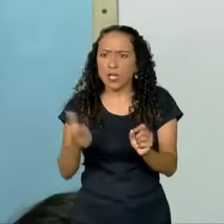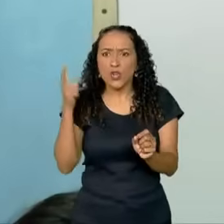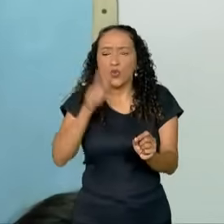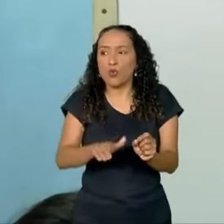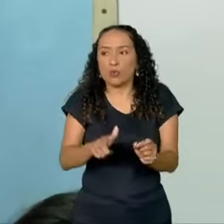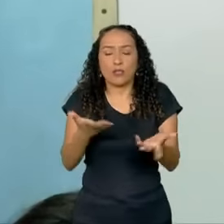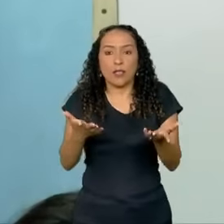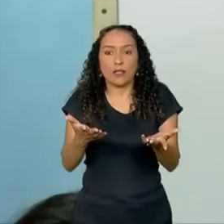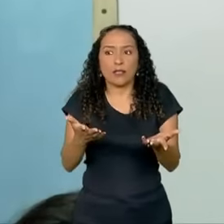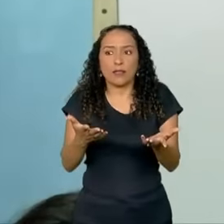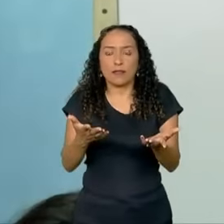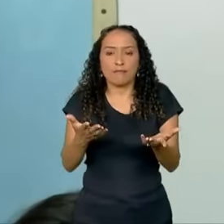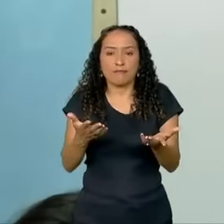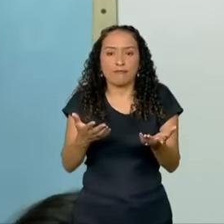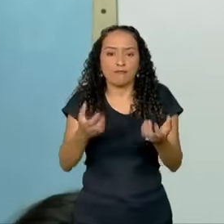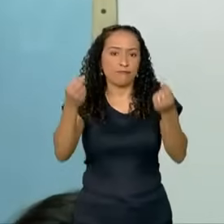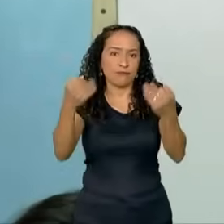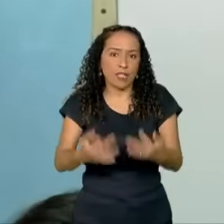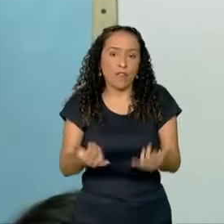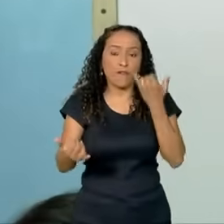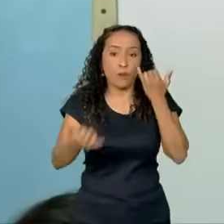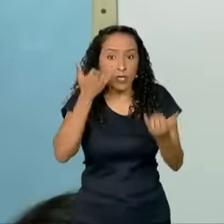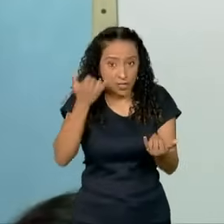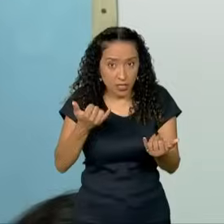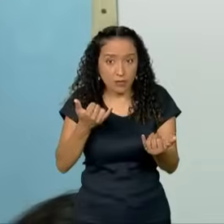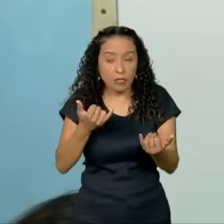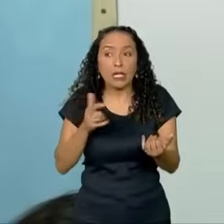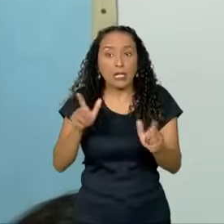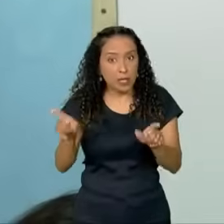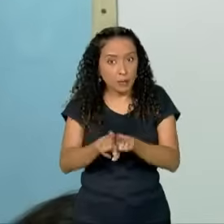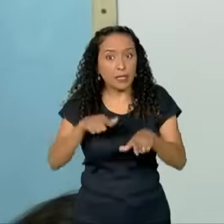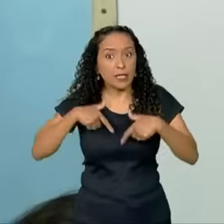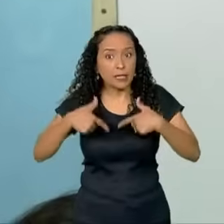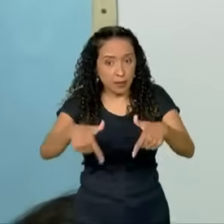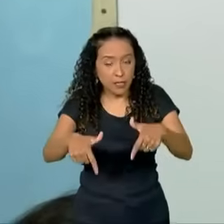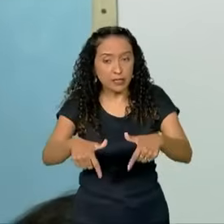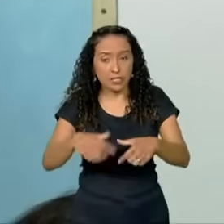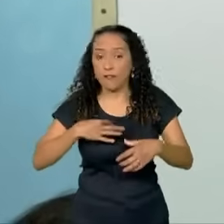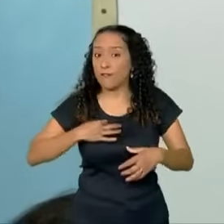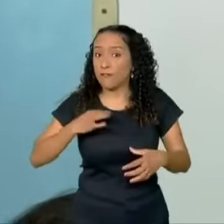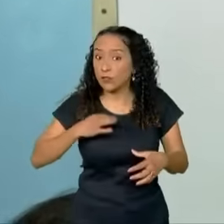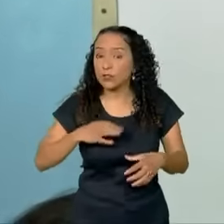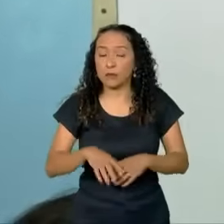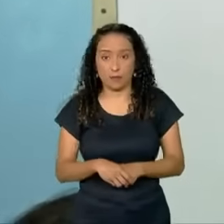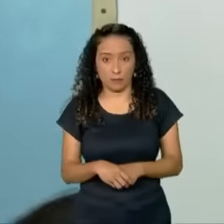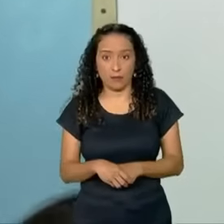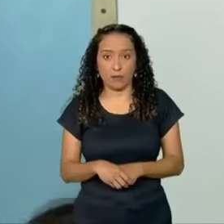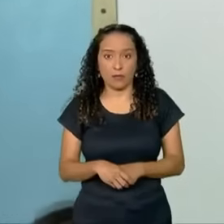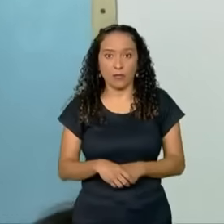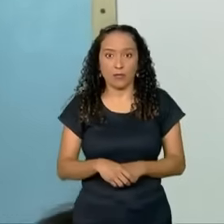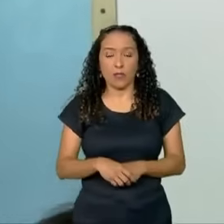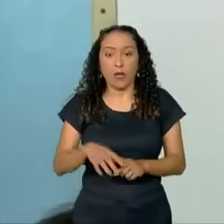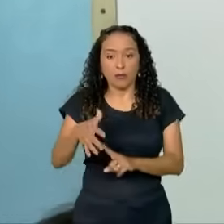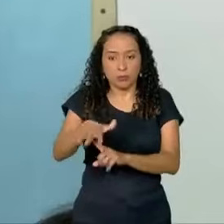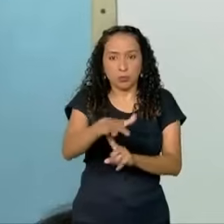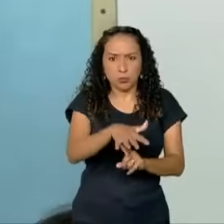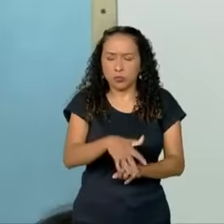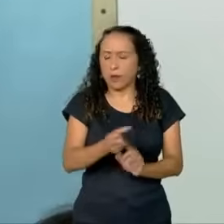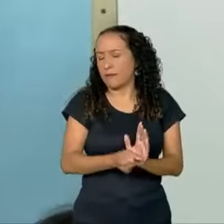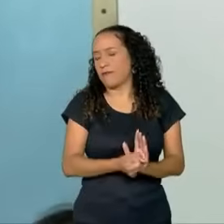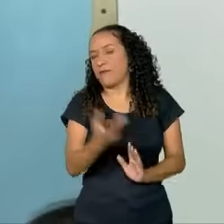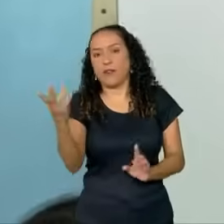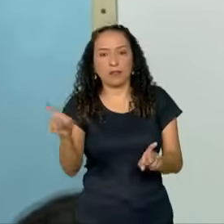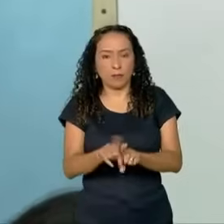consegue nem alcançar nesse momento a informação, que está atuando voluntariamente. Os equipamentos são